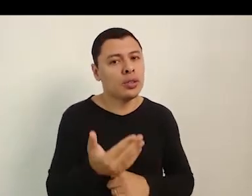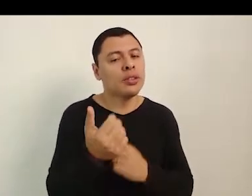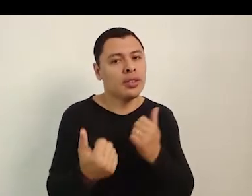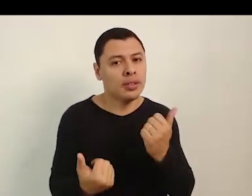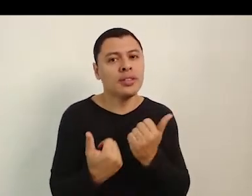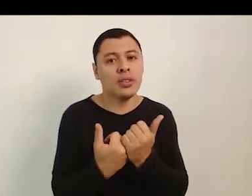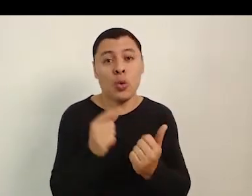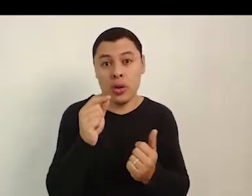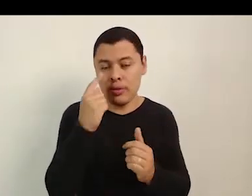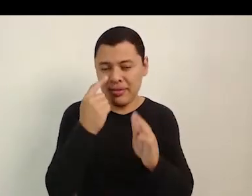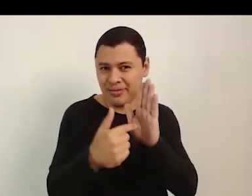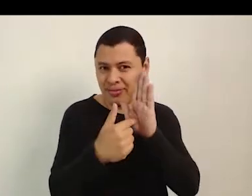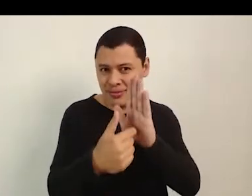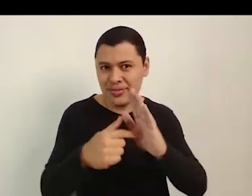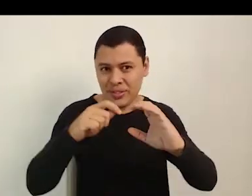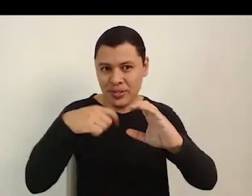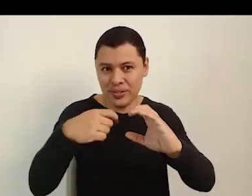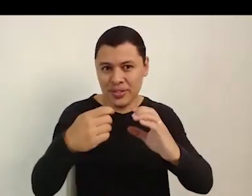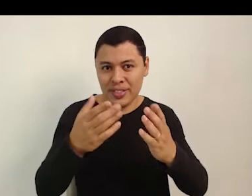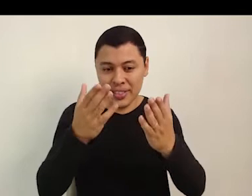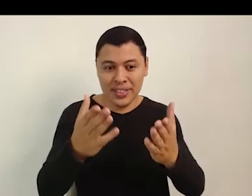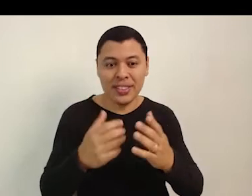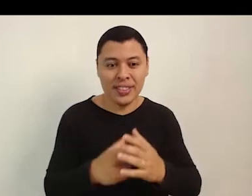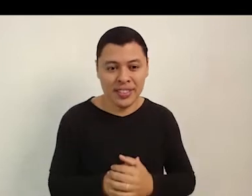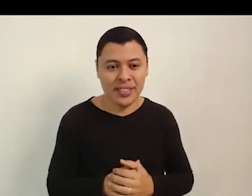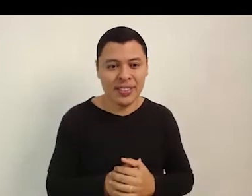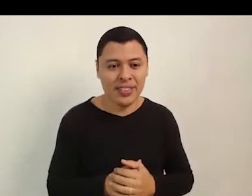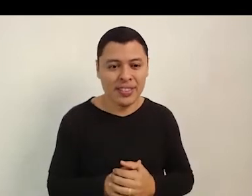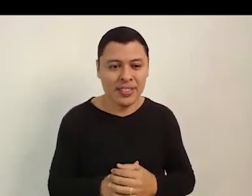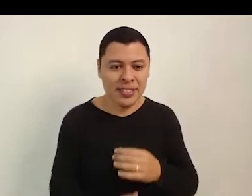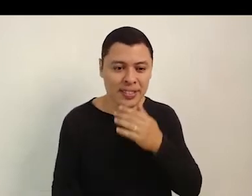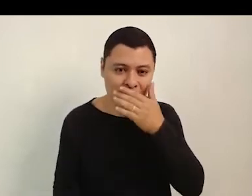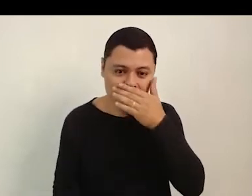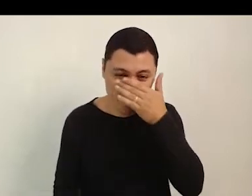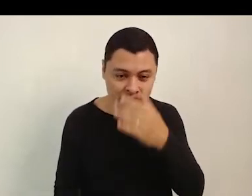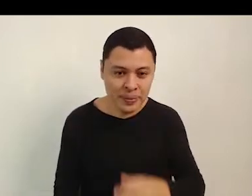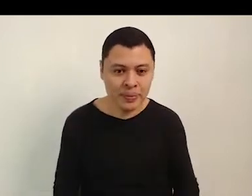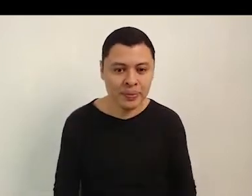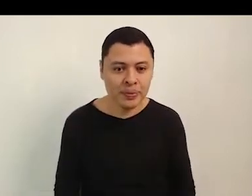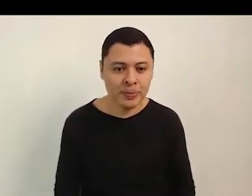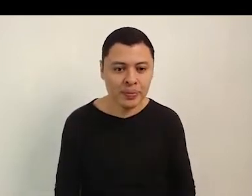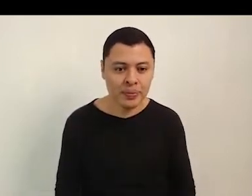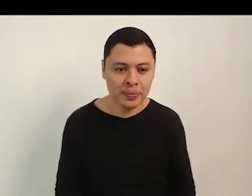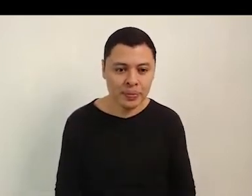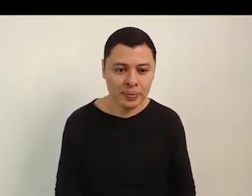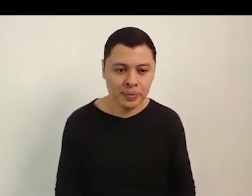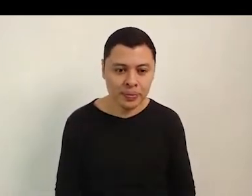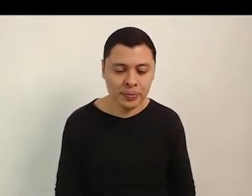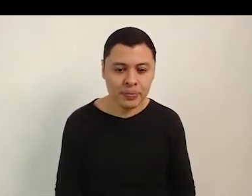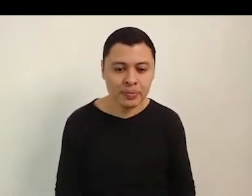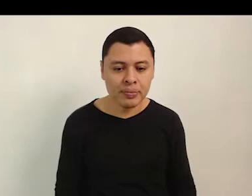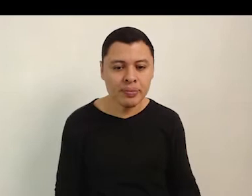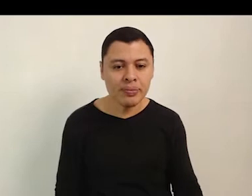justamente esse exemplo da nossa querida linha Braille. Vou dar o play aqui, tá, Bruno?